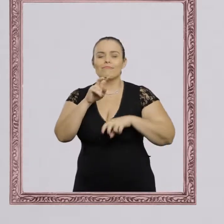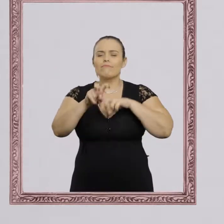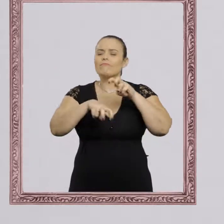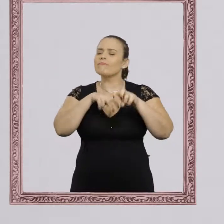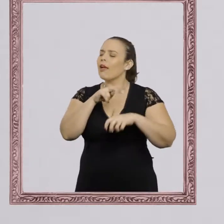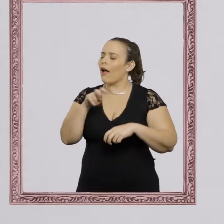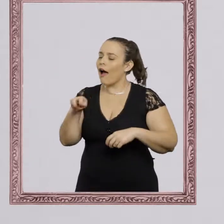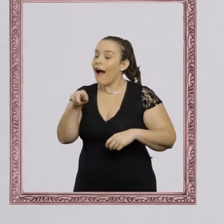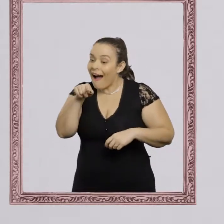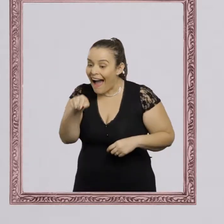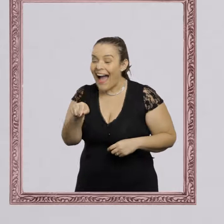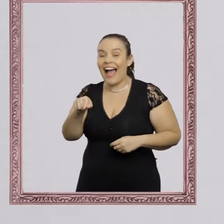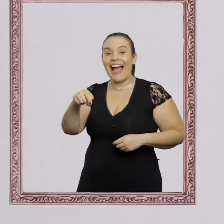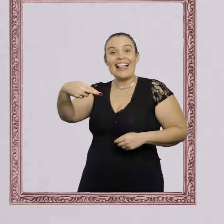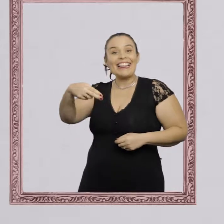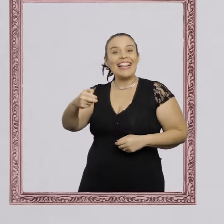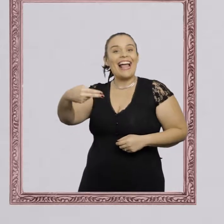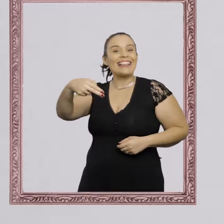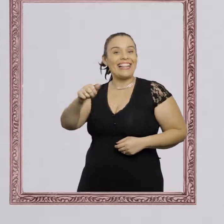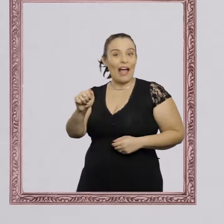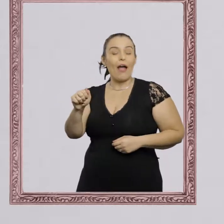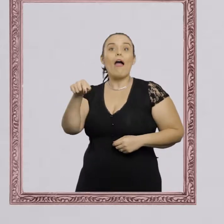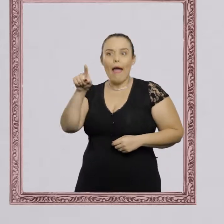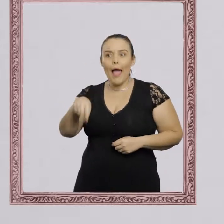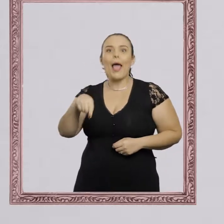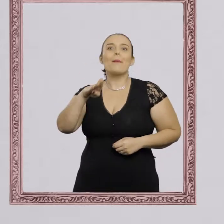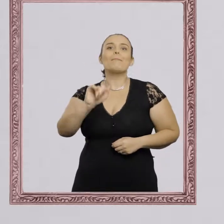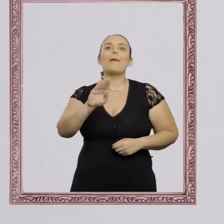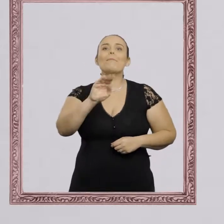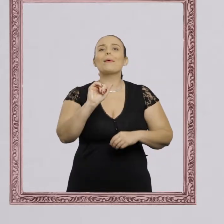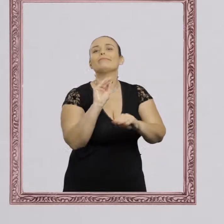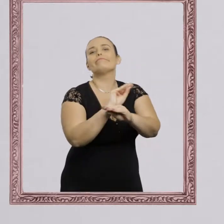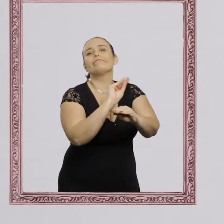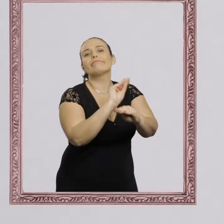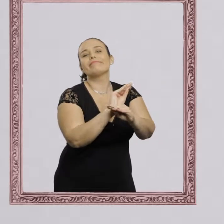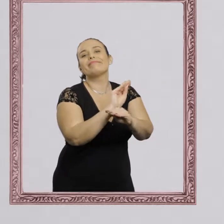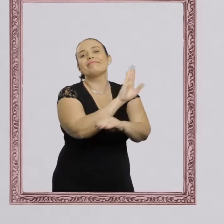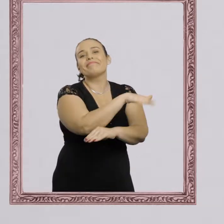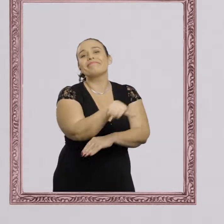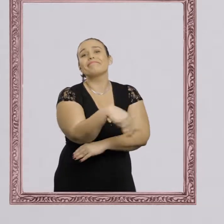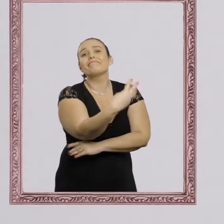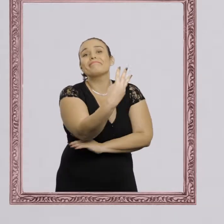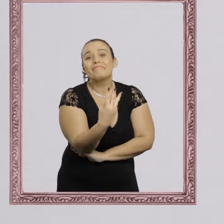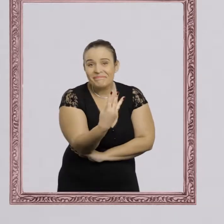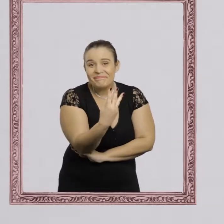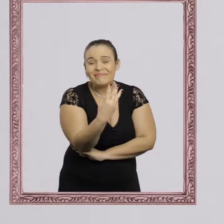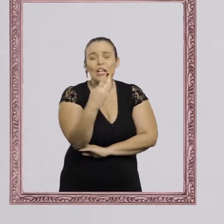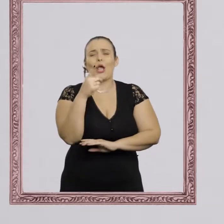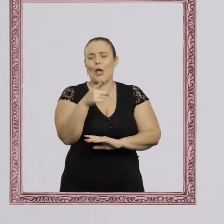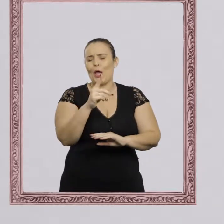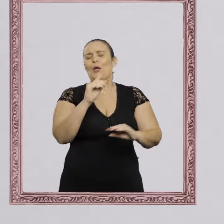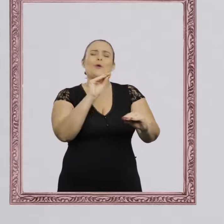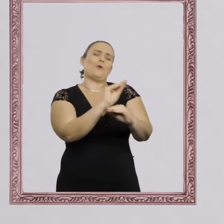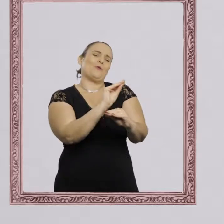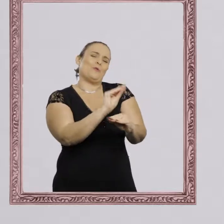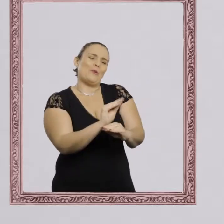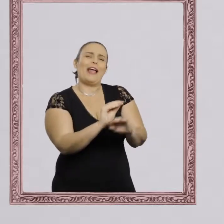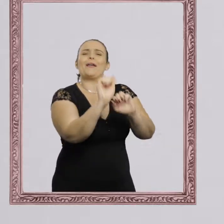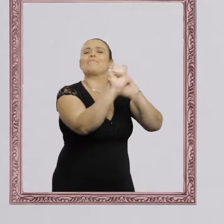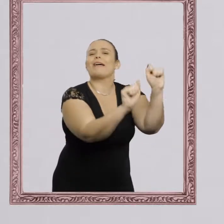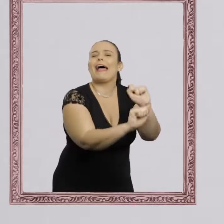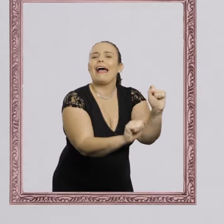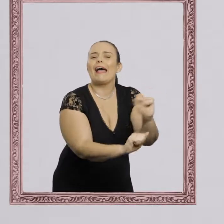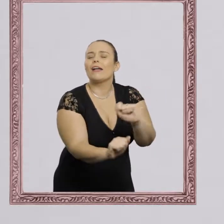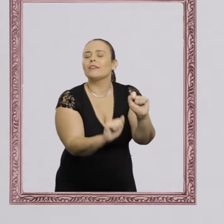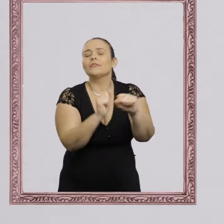cachorra se tornou a babá das crianças. Ela se chamava Naná. Naná cuidava muito bem das crianças, dava